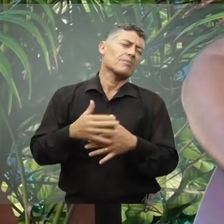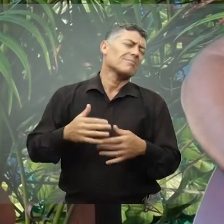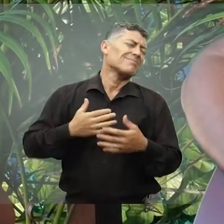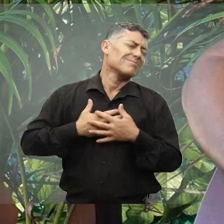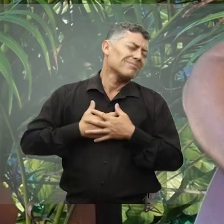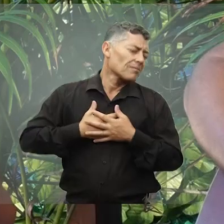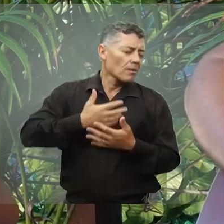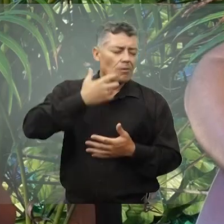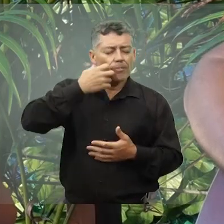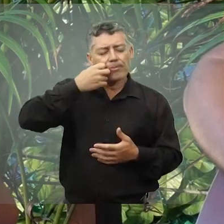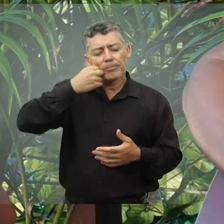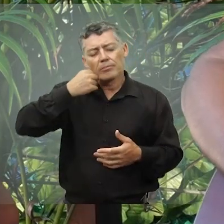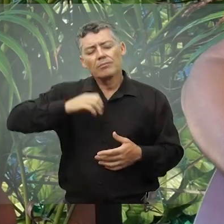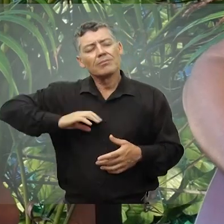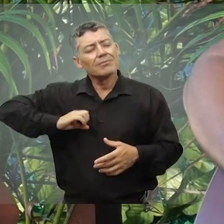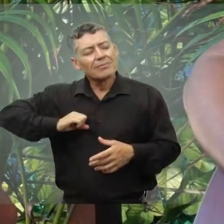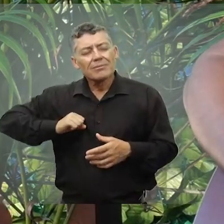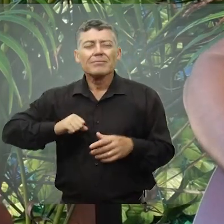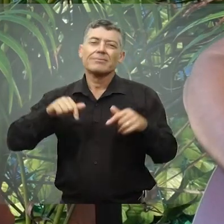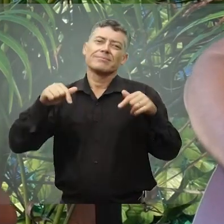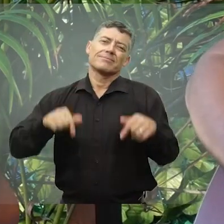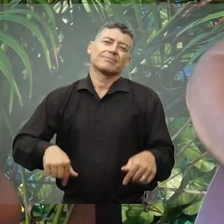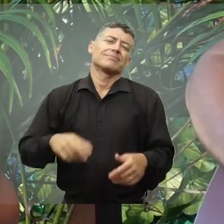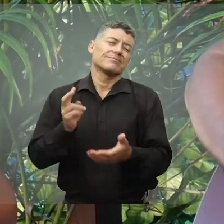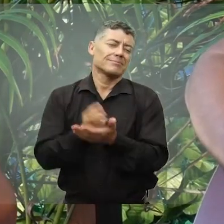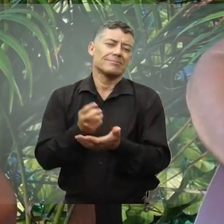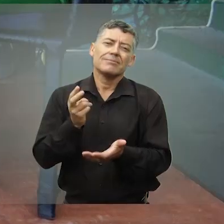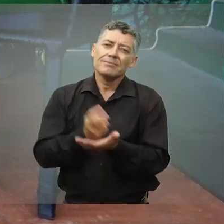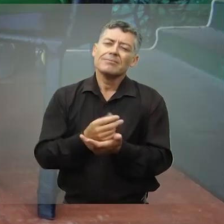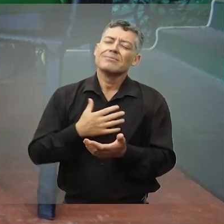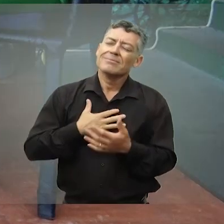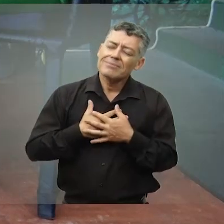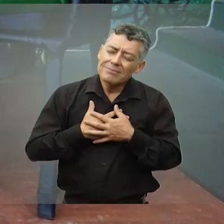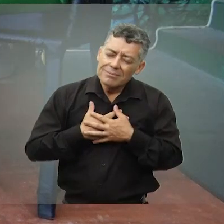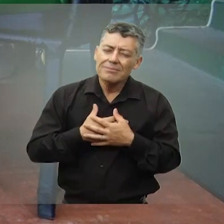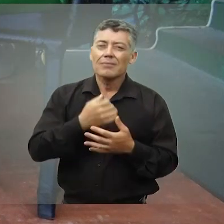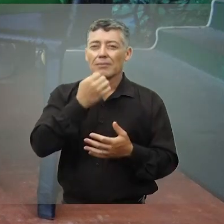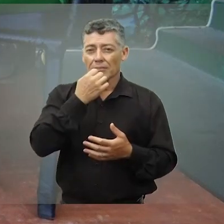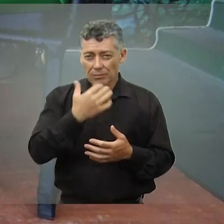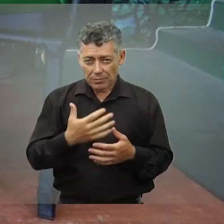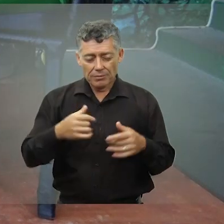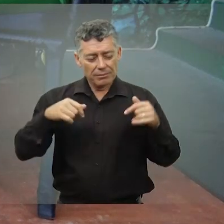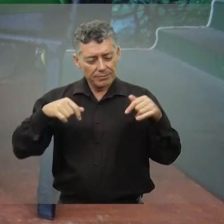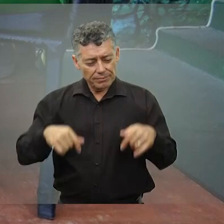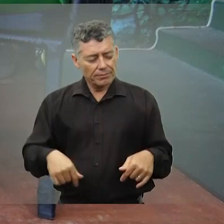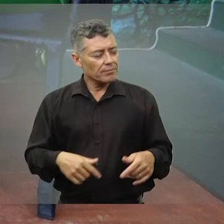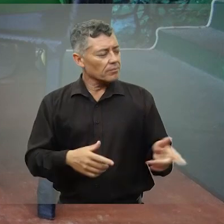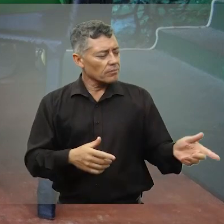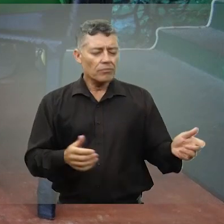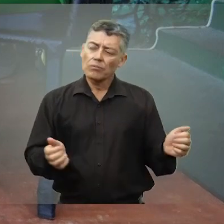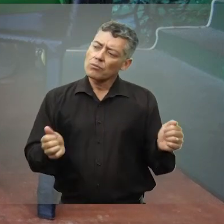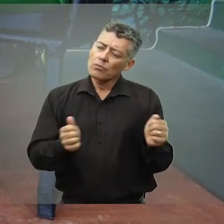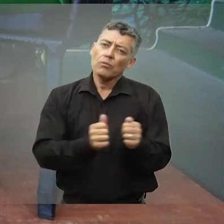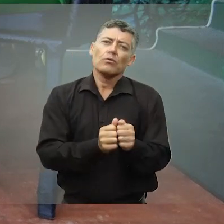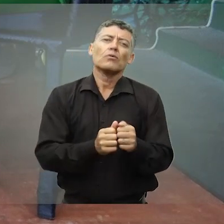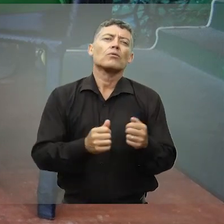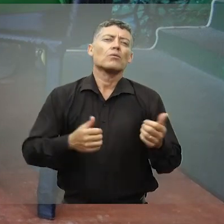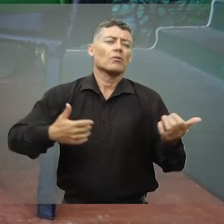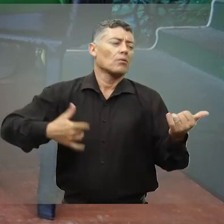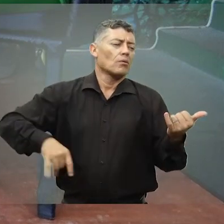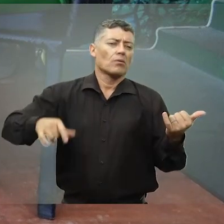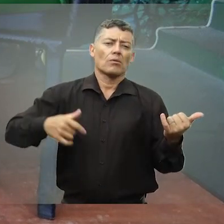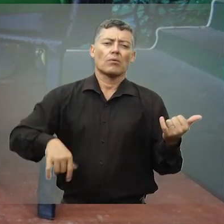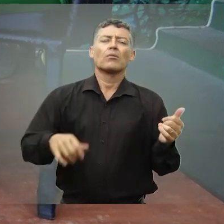cidade que eu amo, então, para mim, é sempre um prazer estar por aqui. E o prazer é todo nosso. Ele também veio acompanhado do seu músico, que também vai tocar,